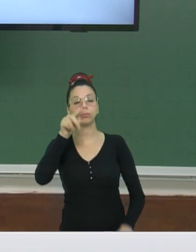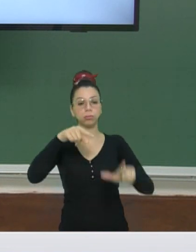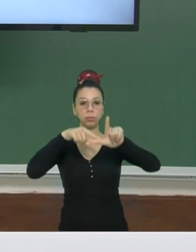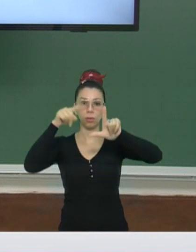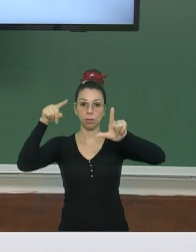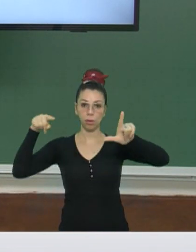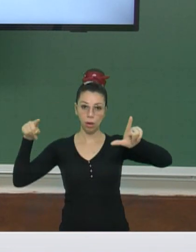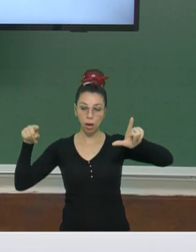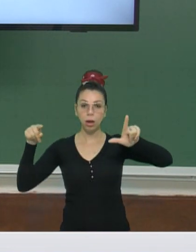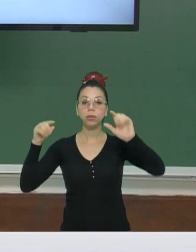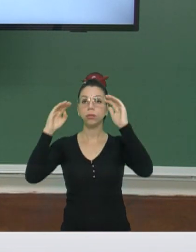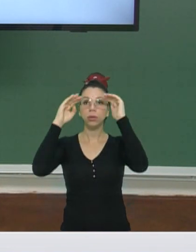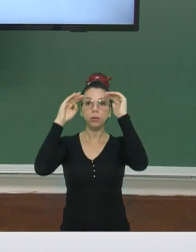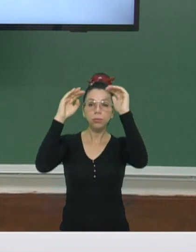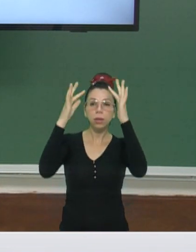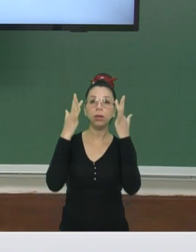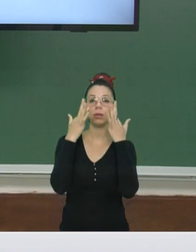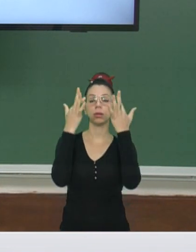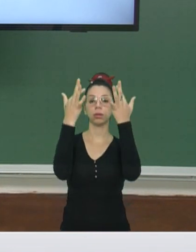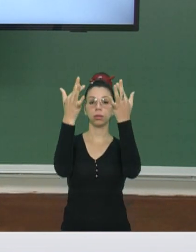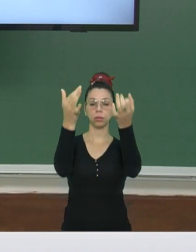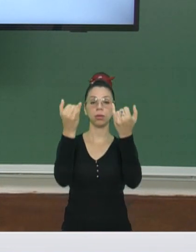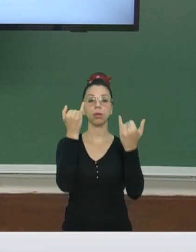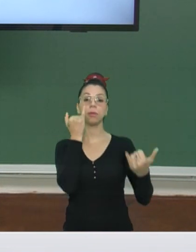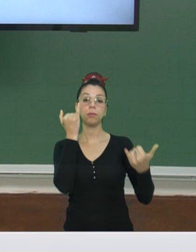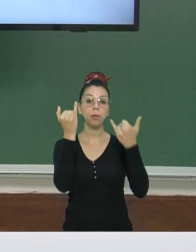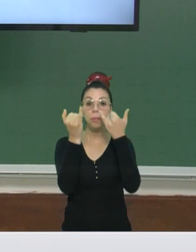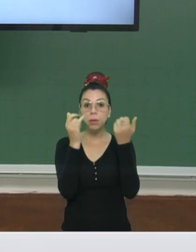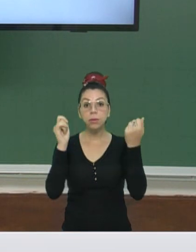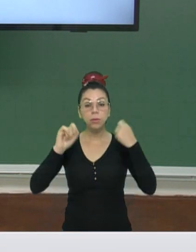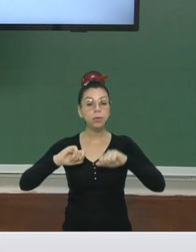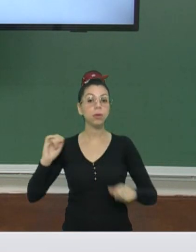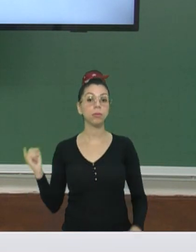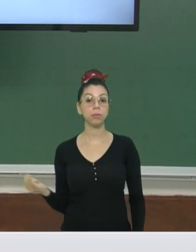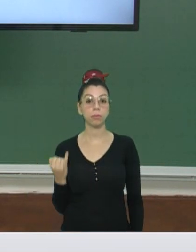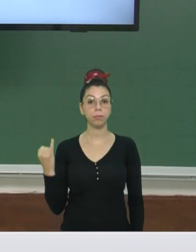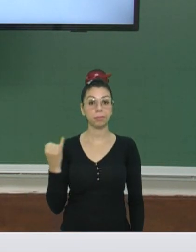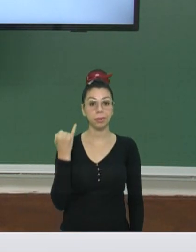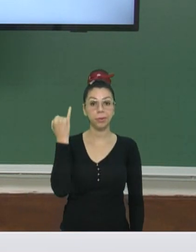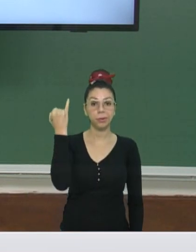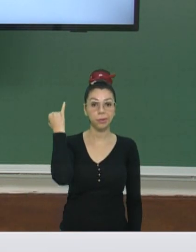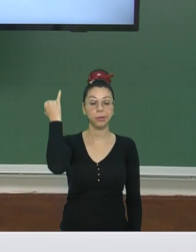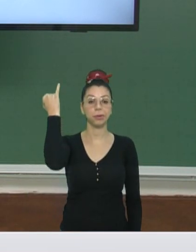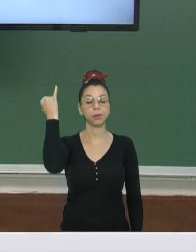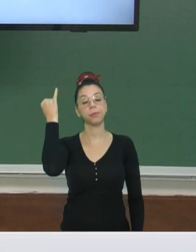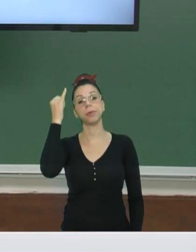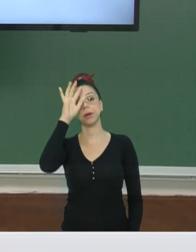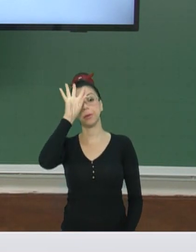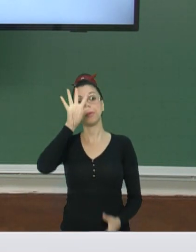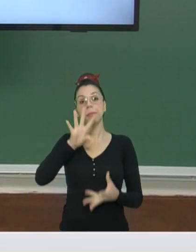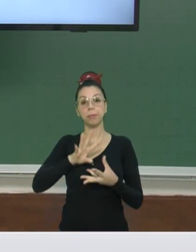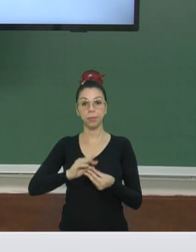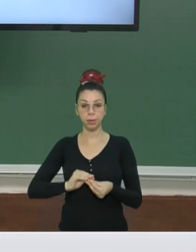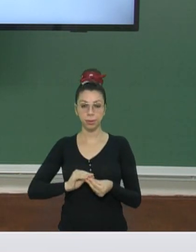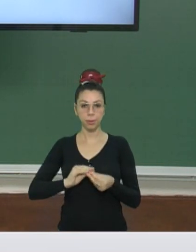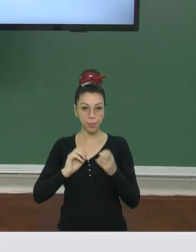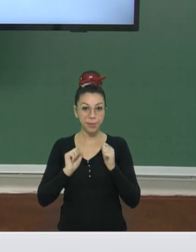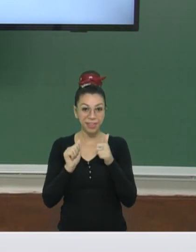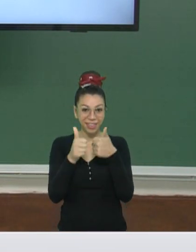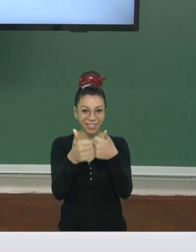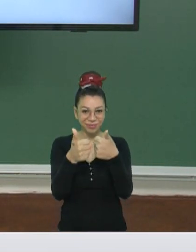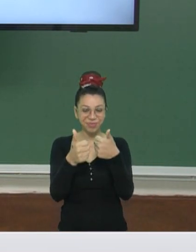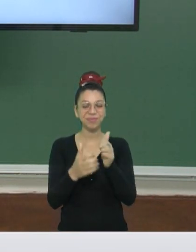atenção e sabendo que qualquer dado do gráfico, ele é muito importante para que possamos interpretá-lo.